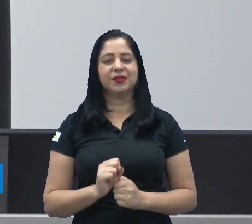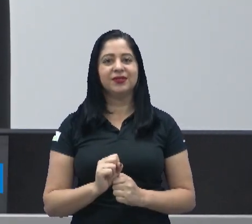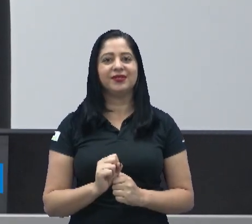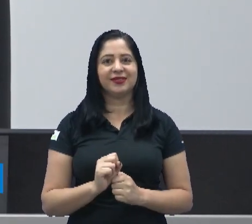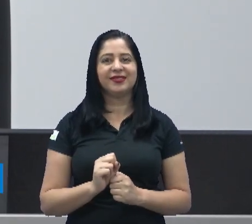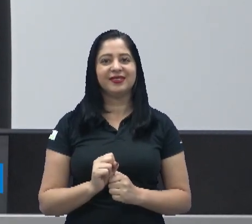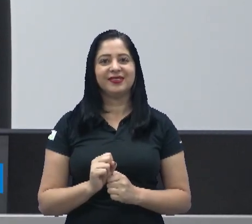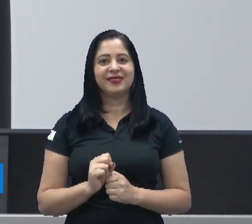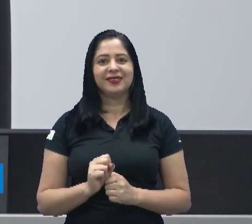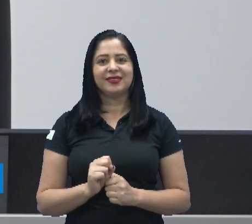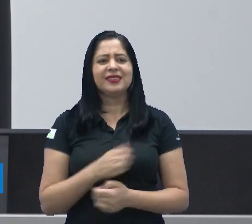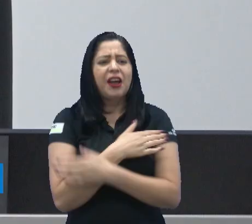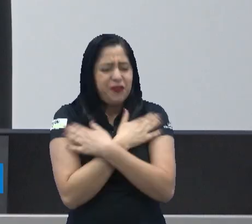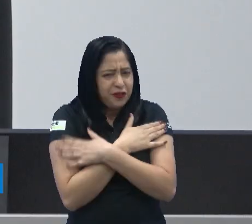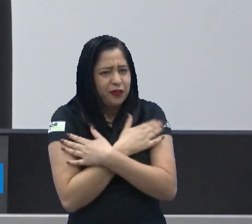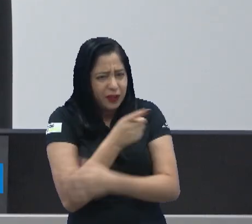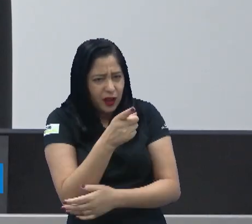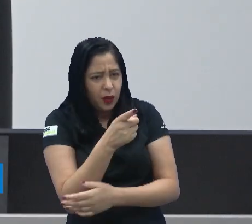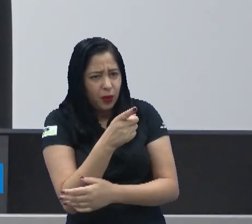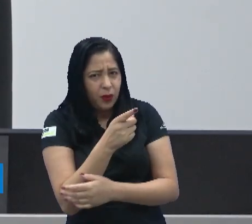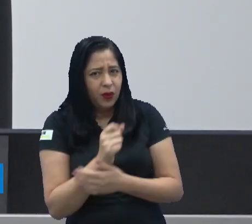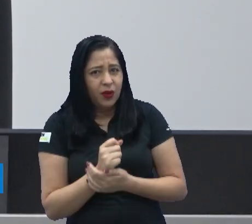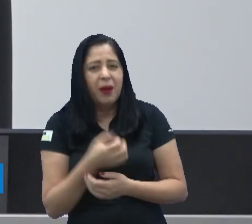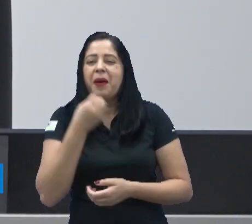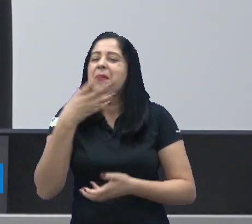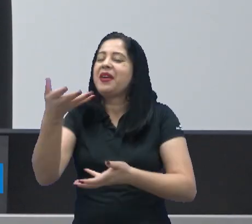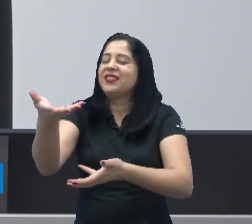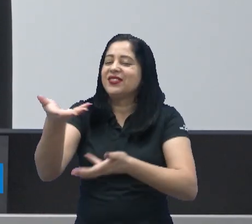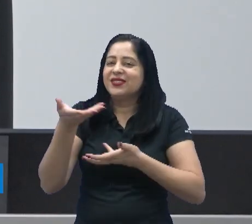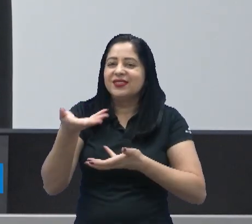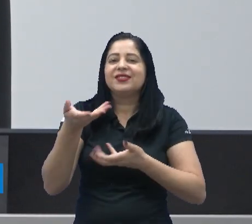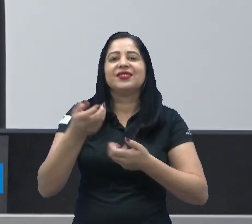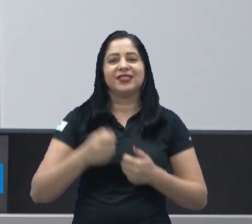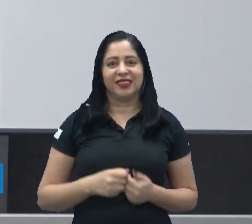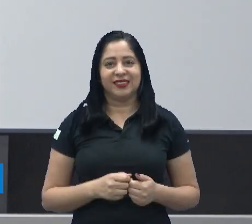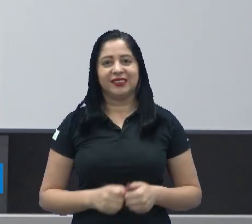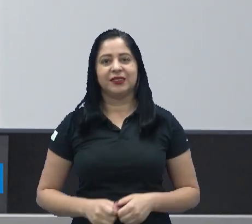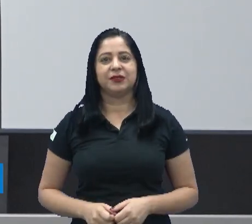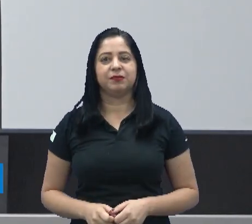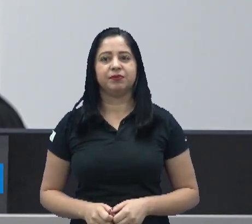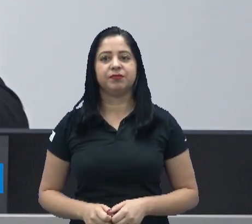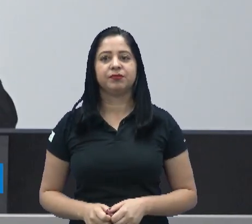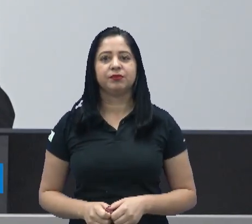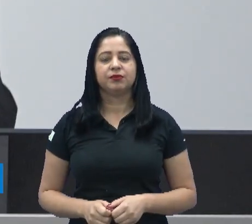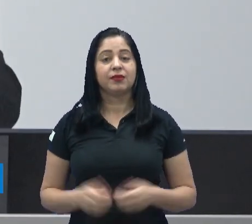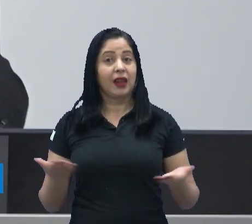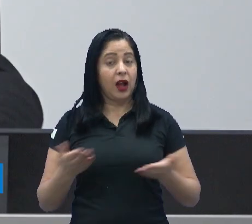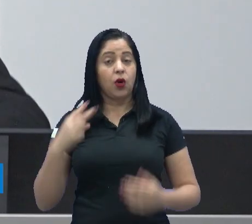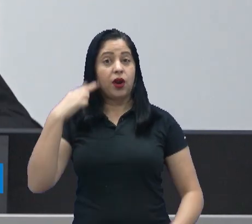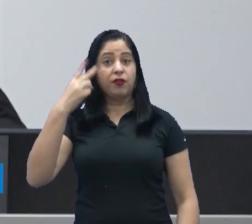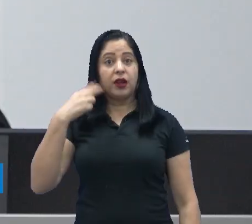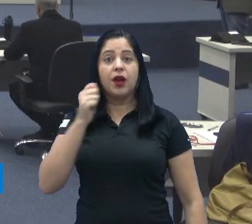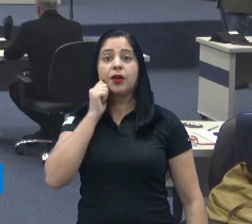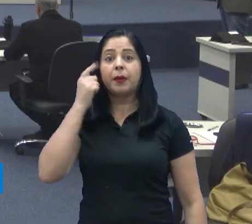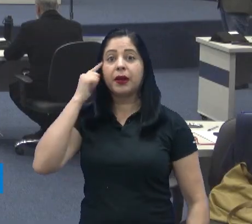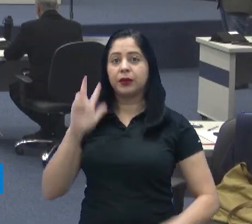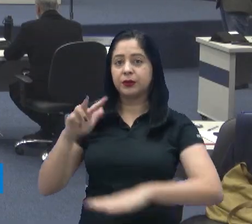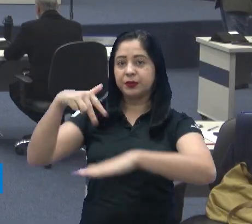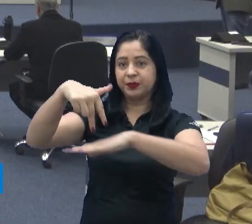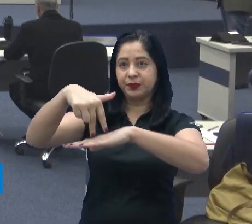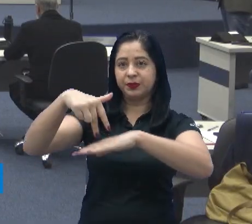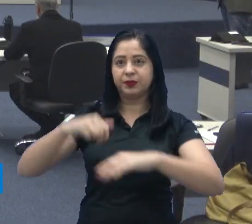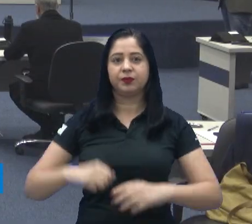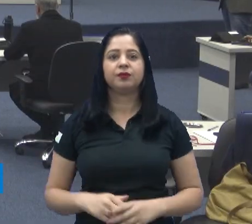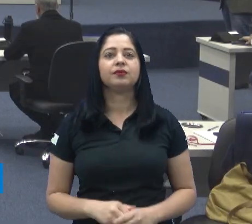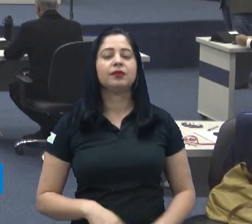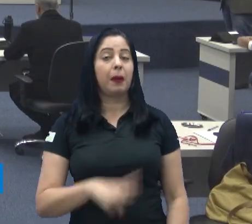cidade, está muito frio? Seja sempre bem-vindo aqui nessa Casa do Povo. Com a palavra, a vereadora Amélia Naone. Senhor